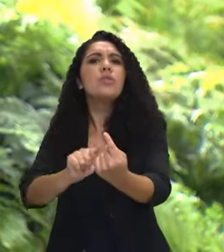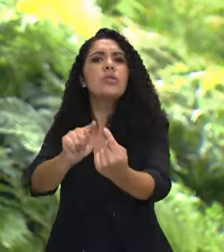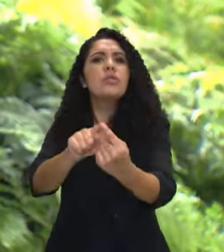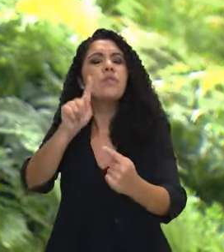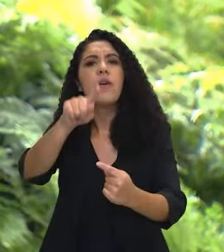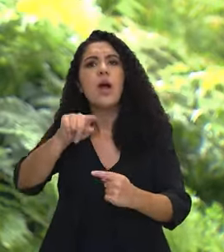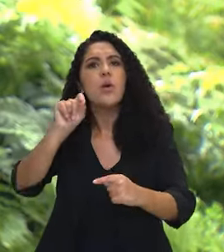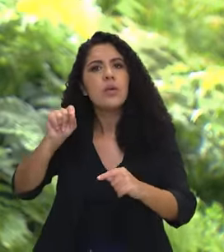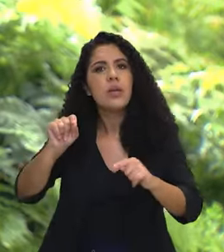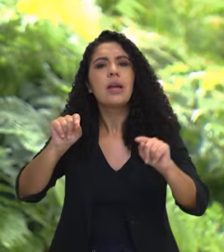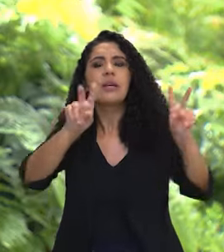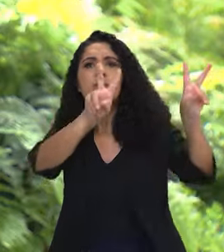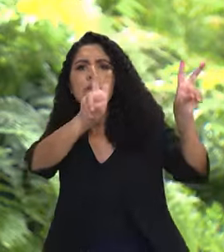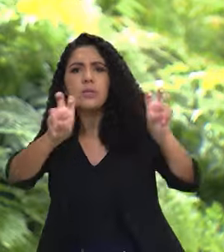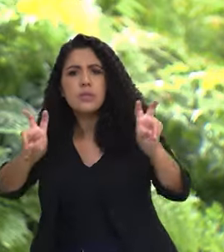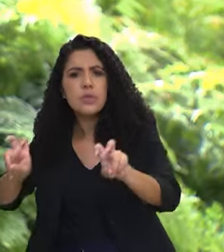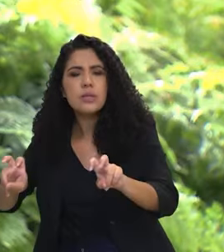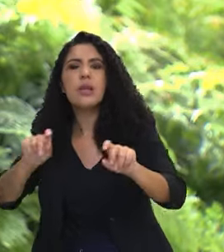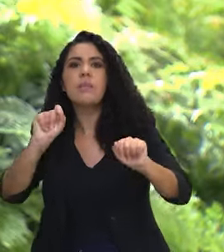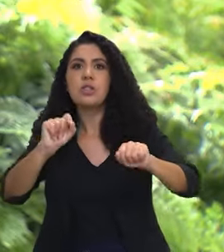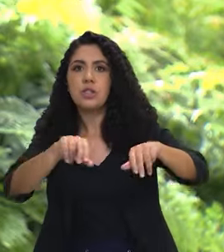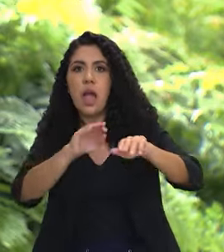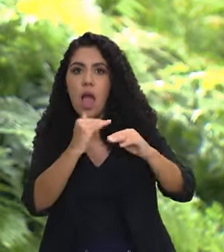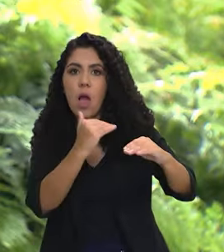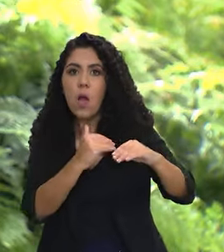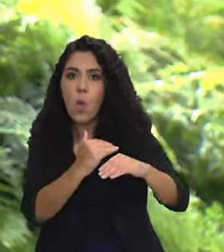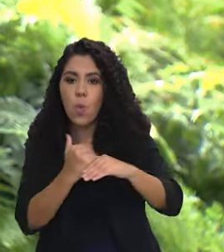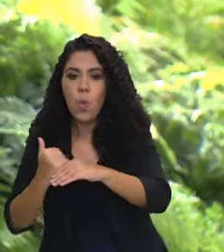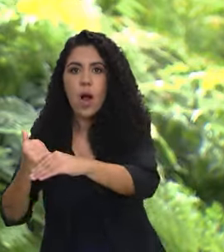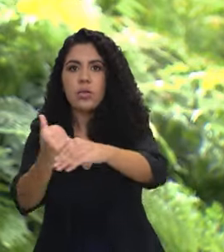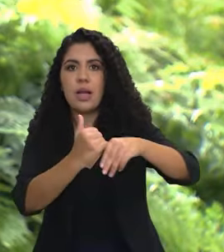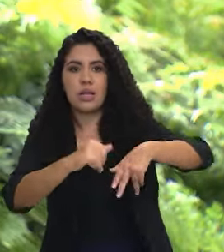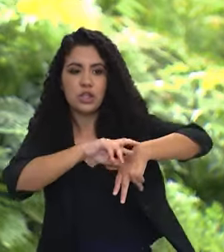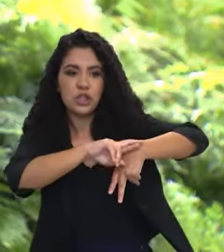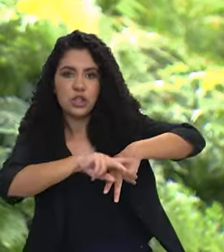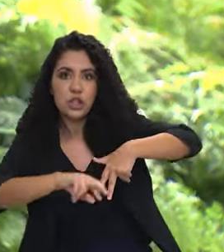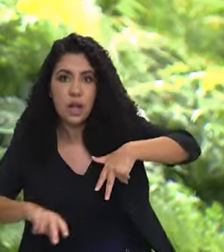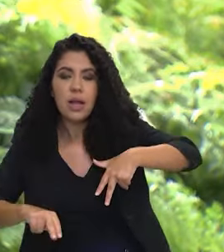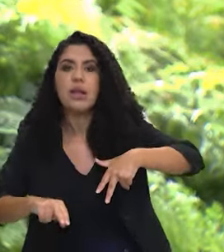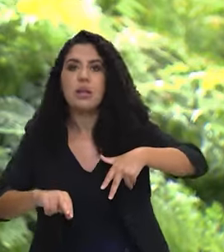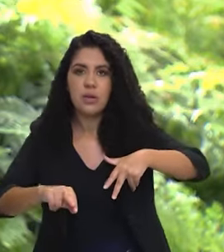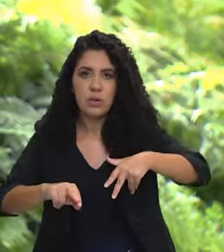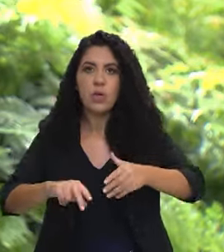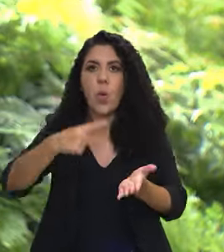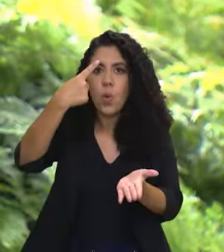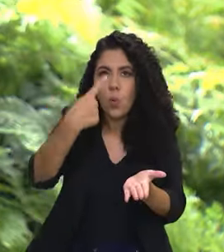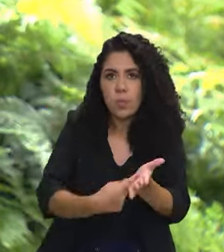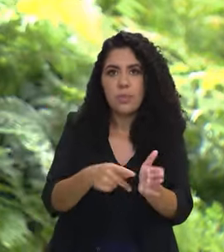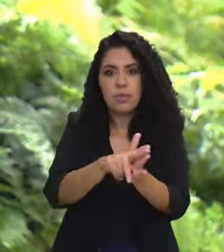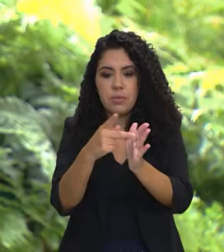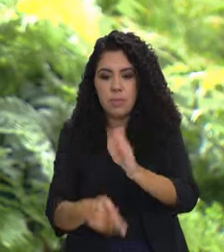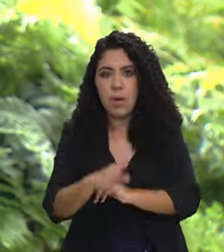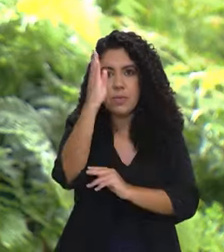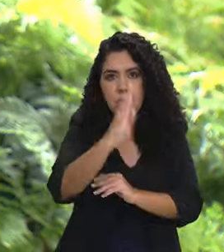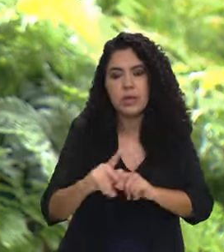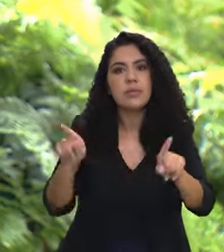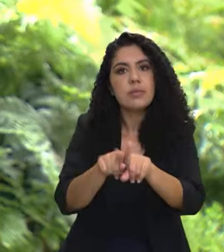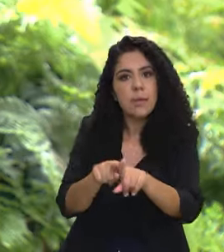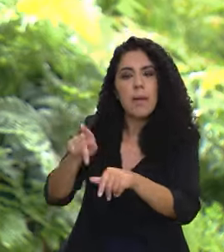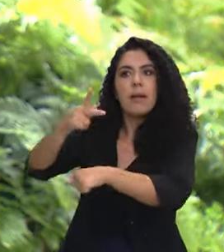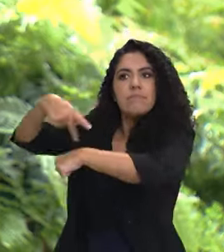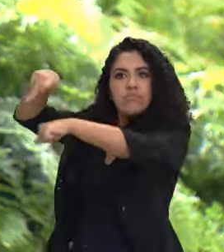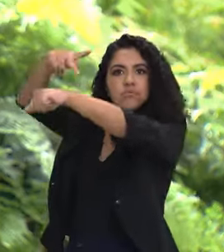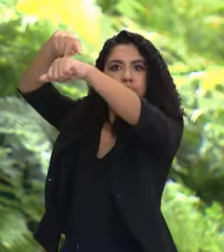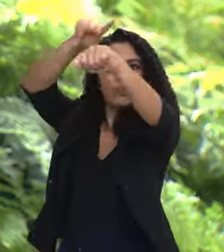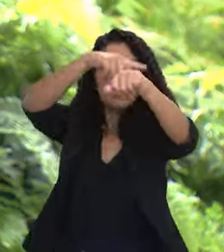centrar novamente as questões de igualdade de gênero e de gênero na agenda internacional, como parte, né, da nossa determinação política, do